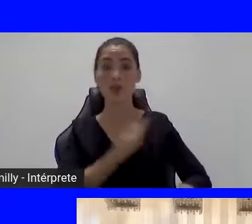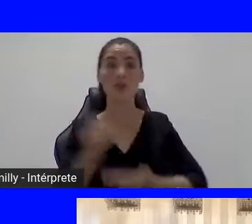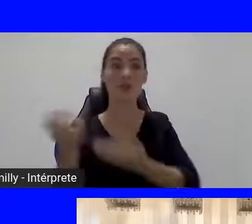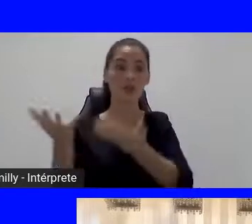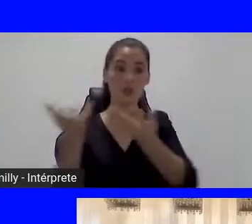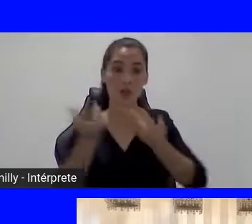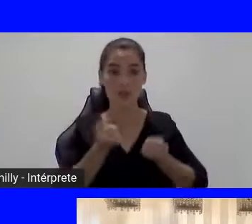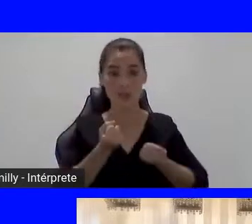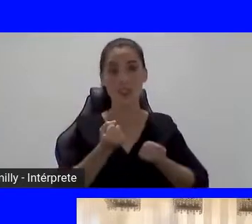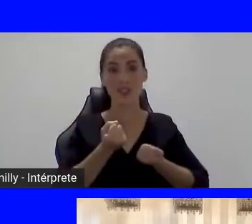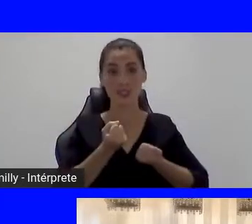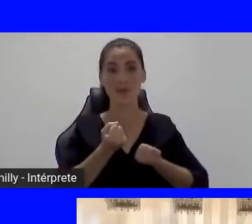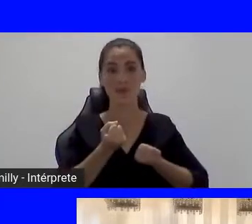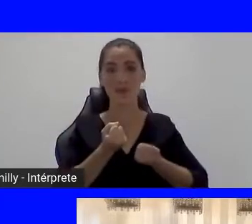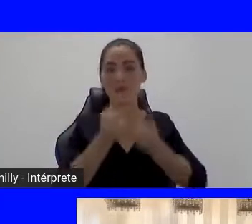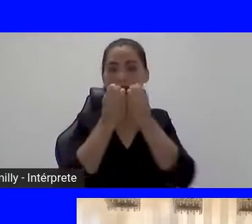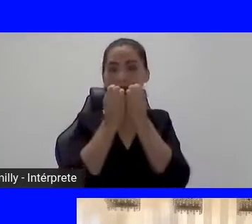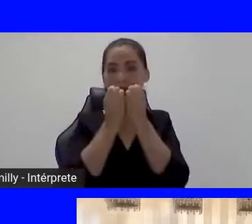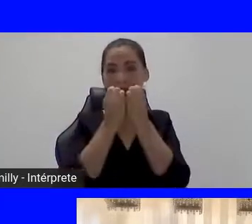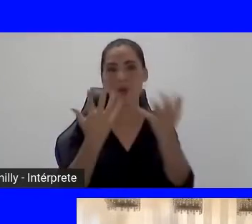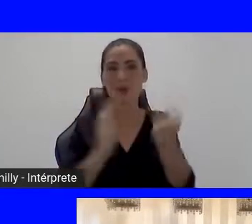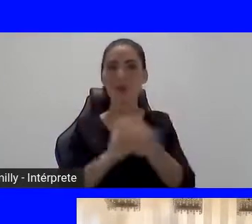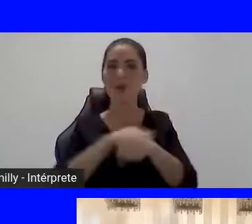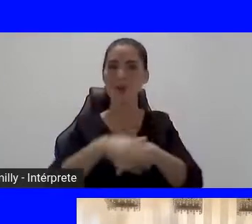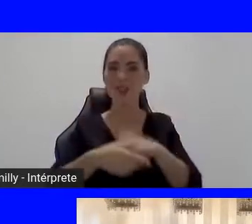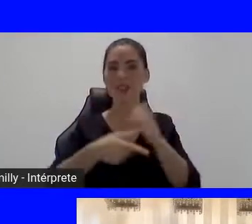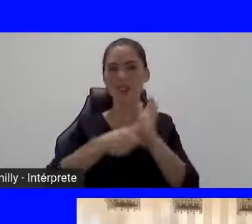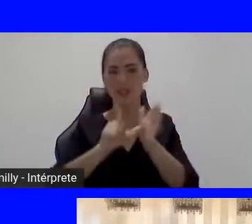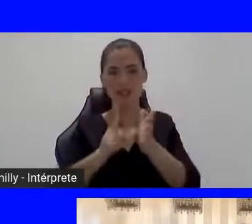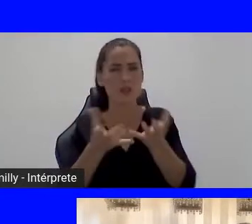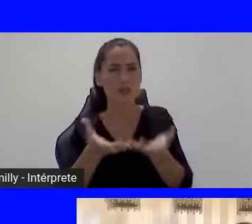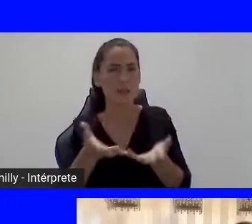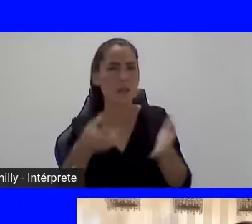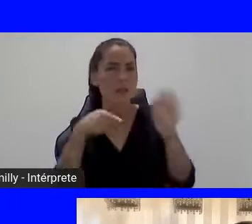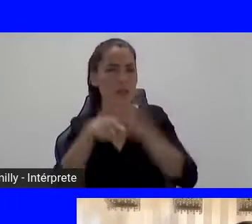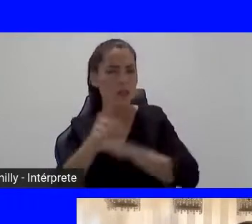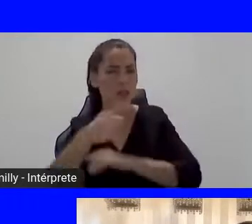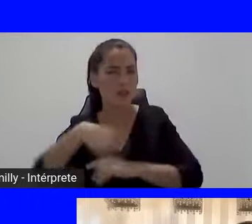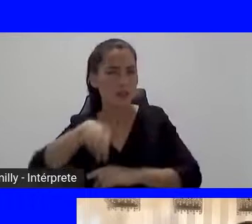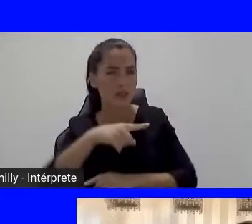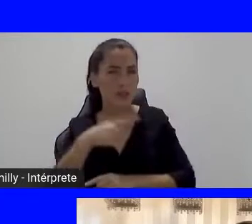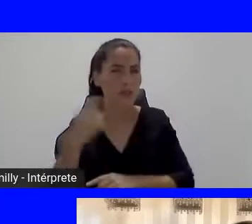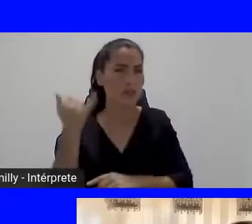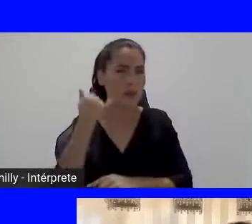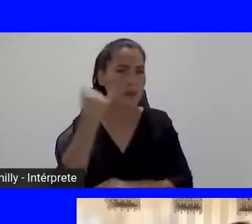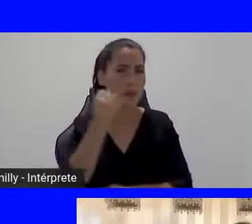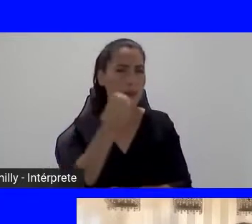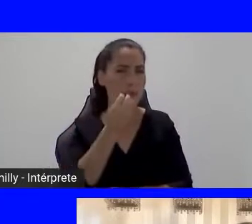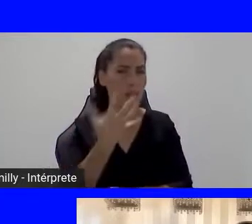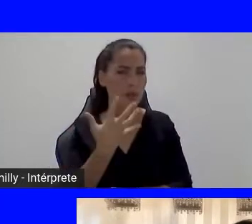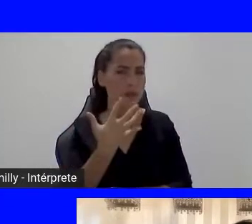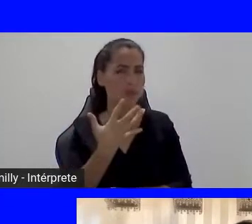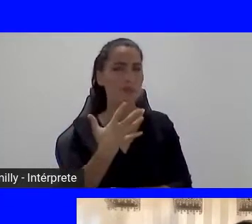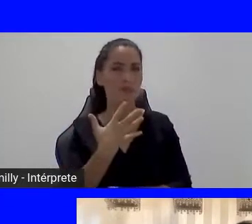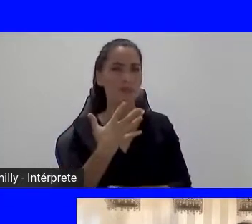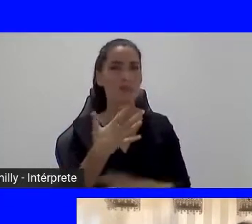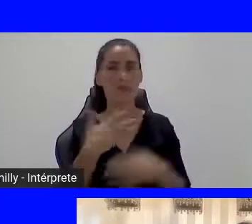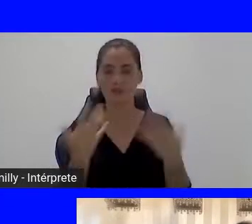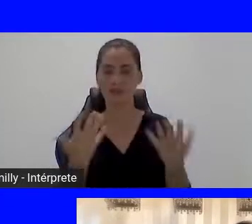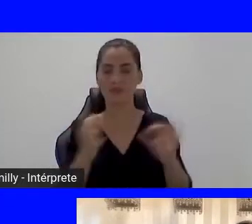Boa noite. Antes de mais nada, pergunto se conseguem me ouvir bem, porque eu tive um problema no áudio. Perfeitamente, senadora. Então, tá